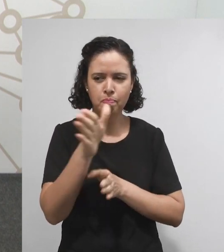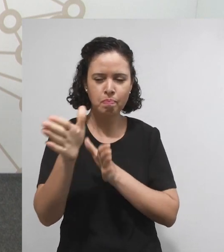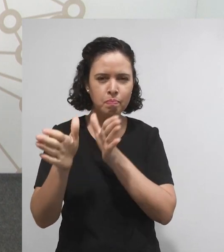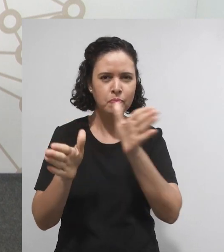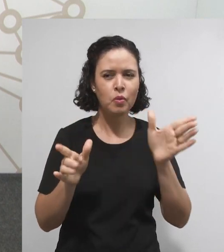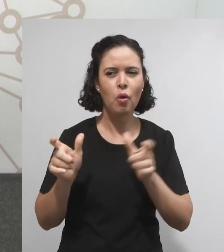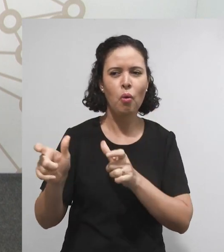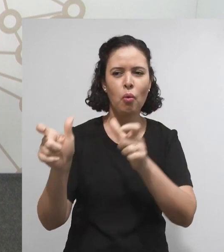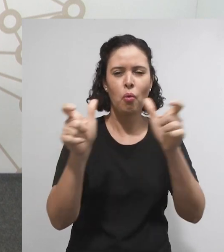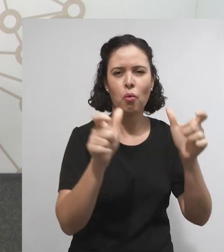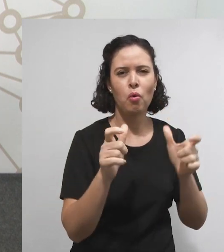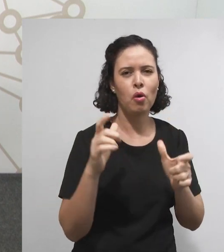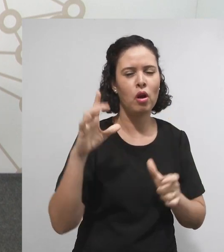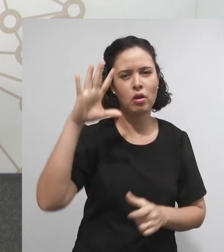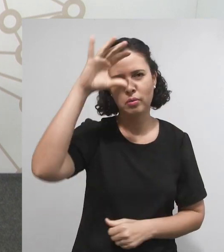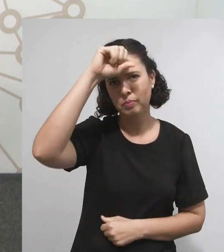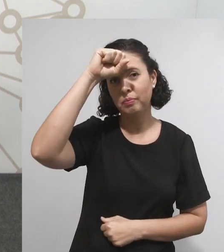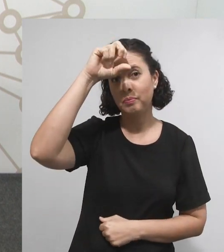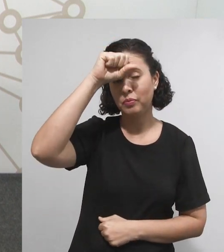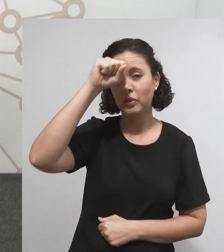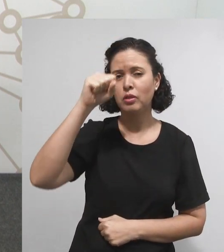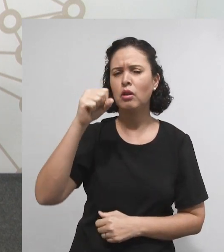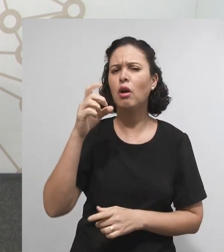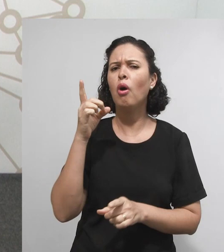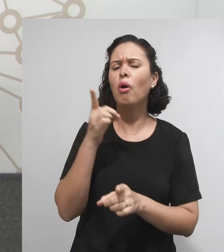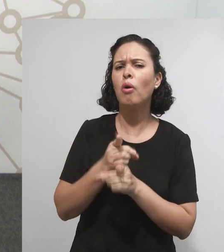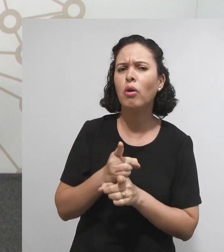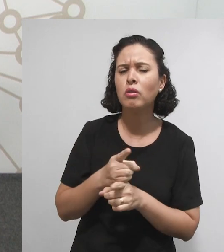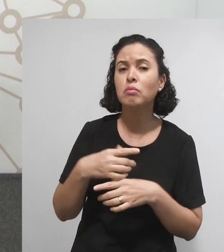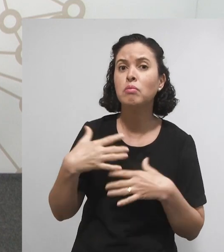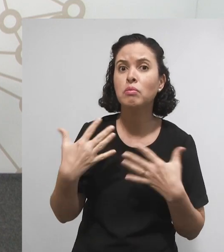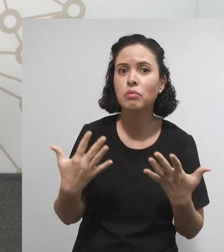nas aventuras do saber, rumo